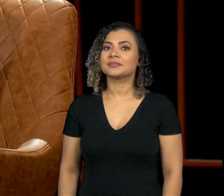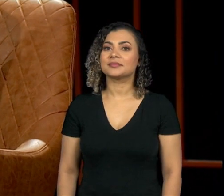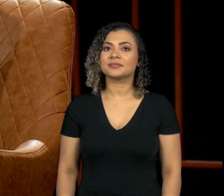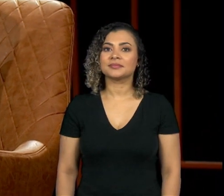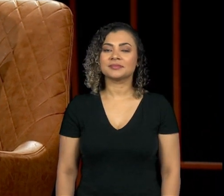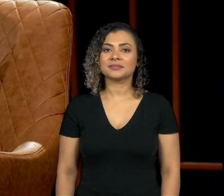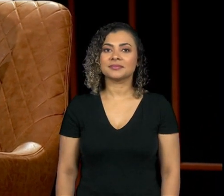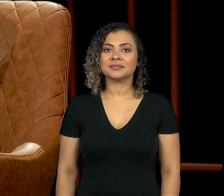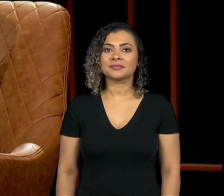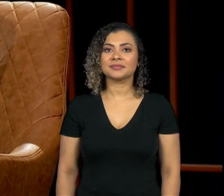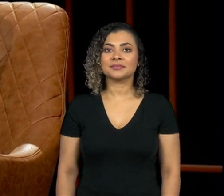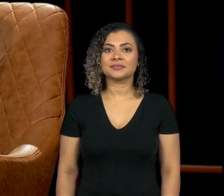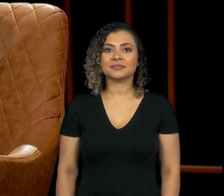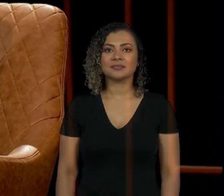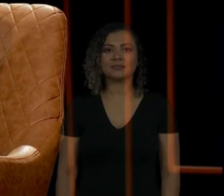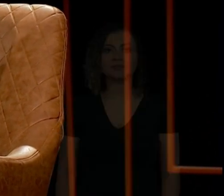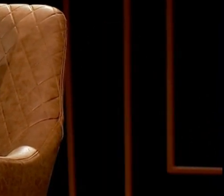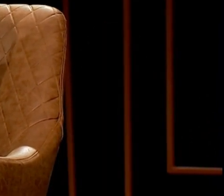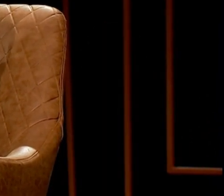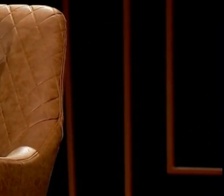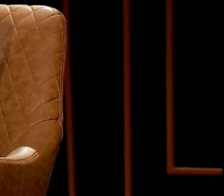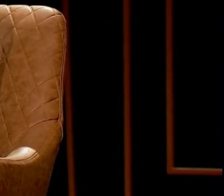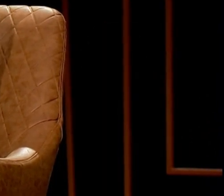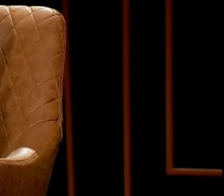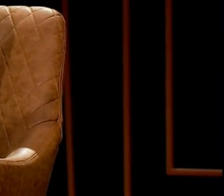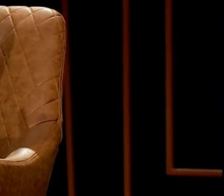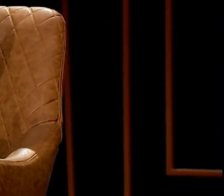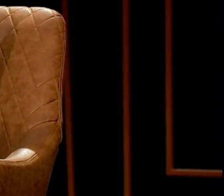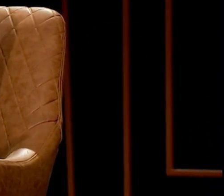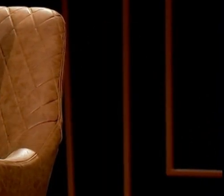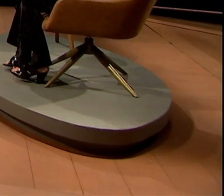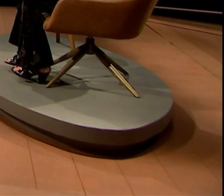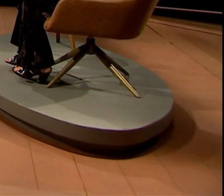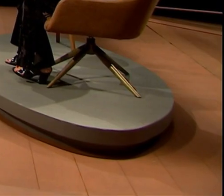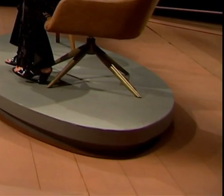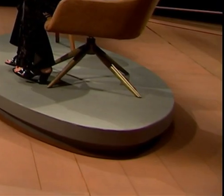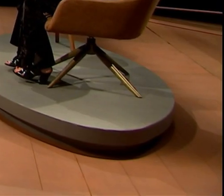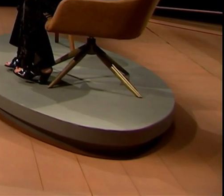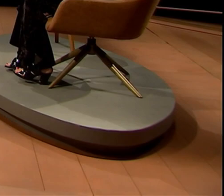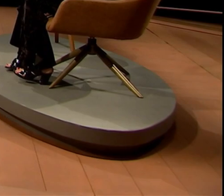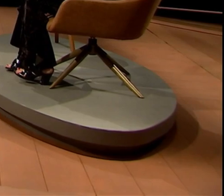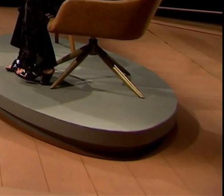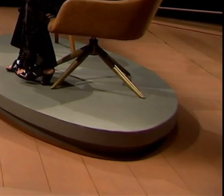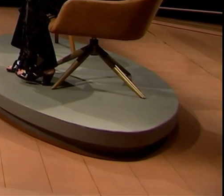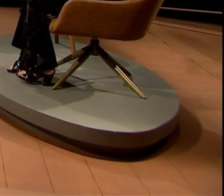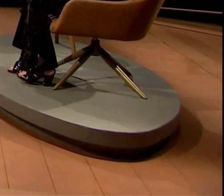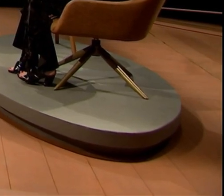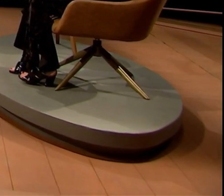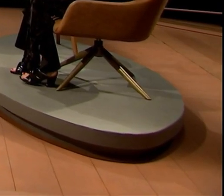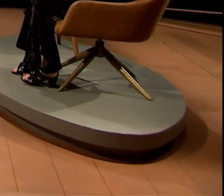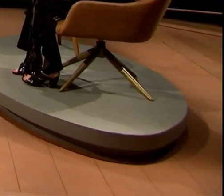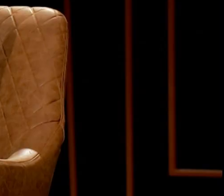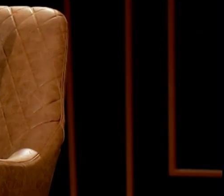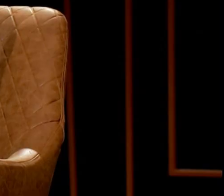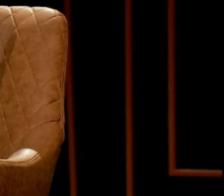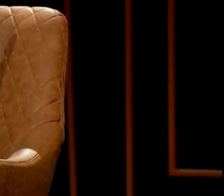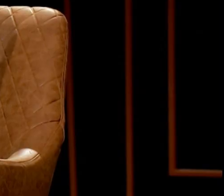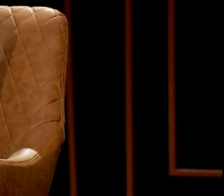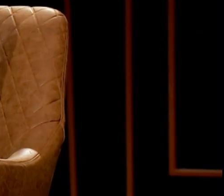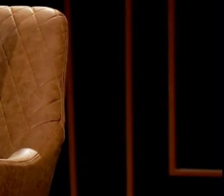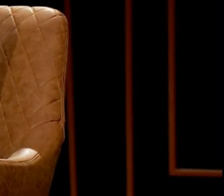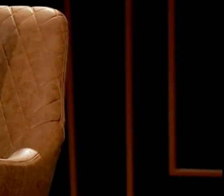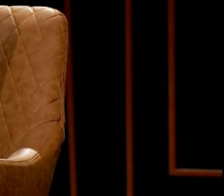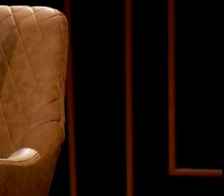Quand il me verra dans ses bras, il me